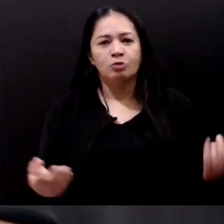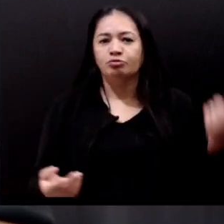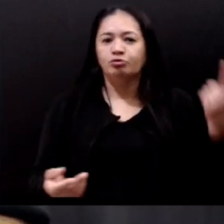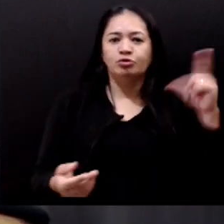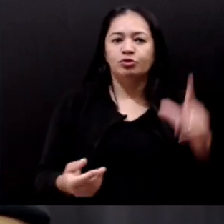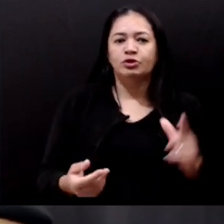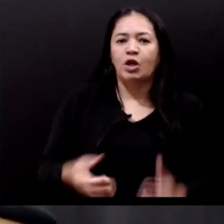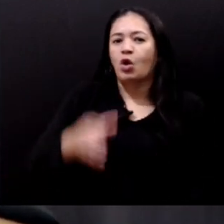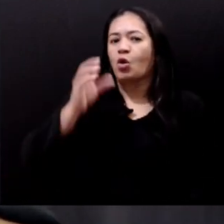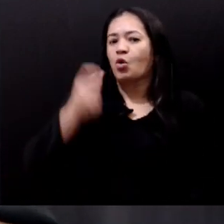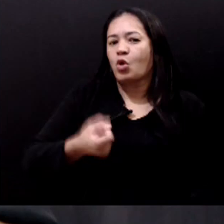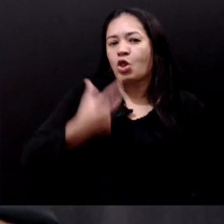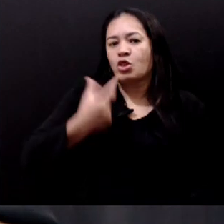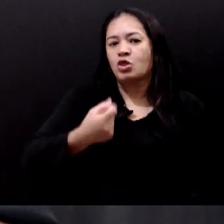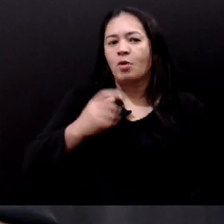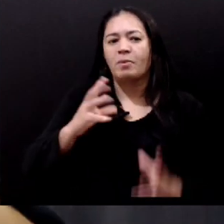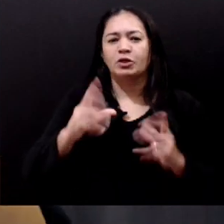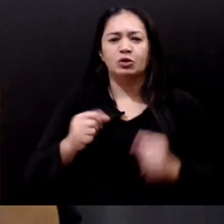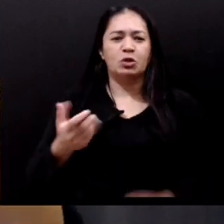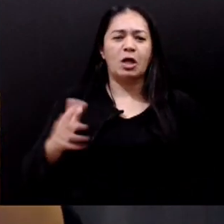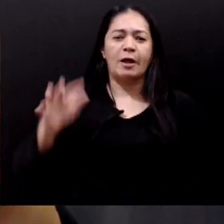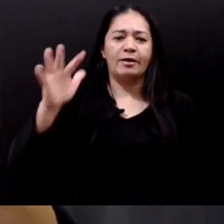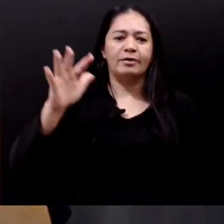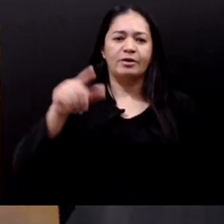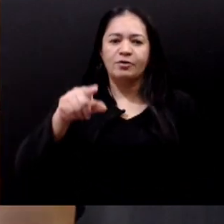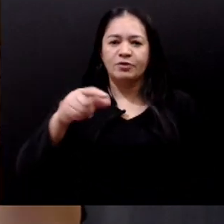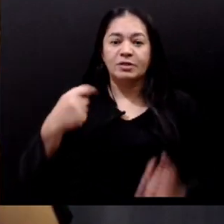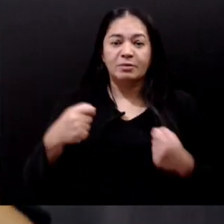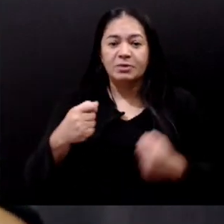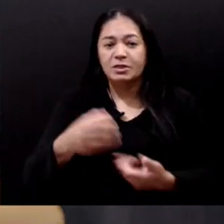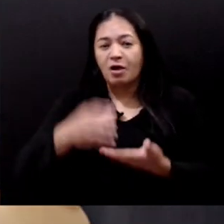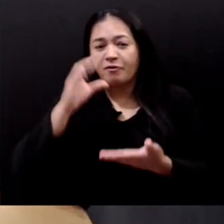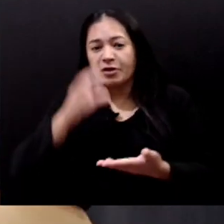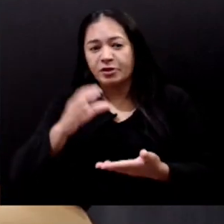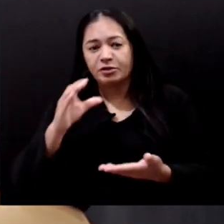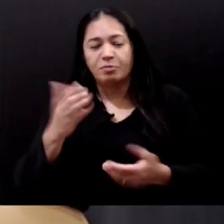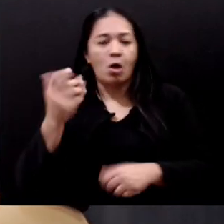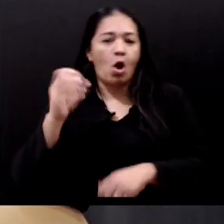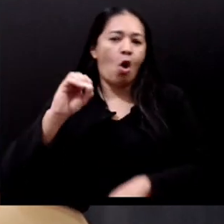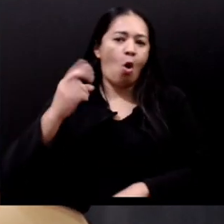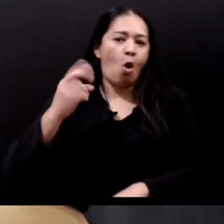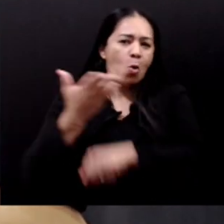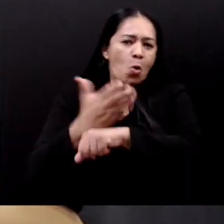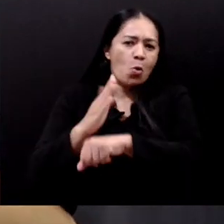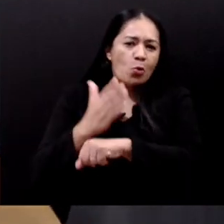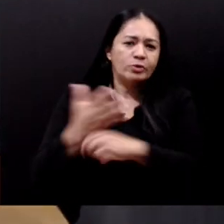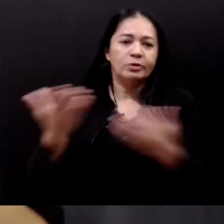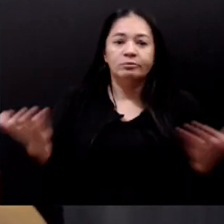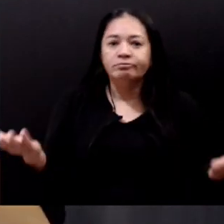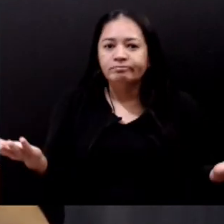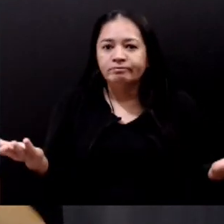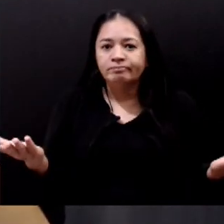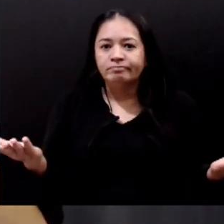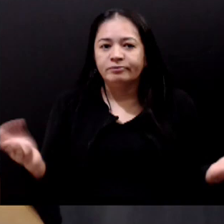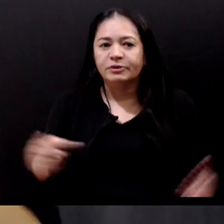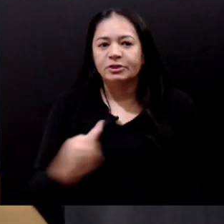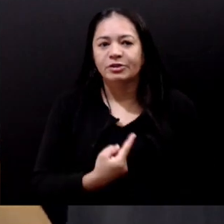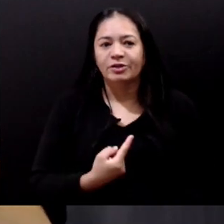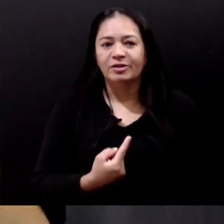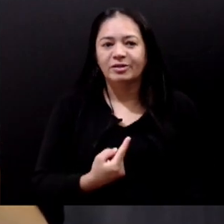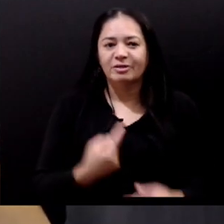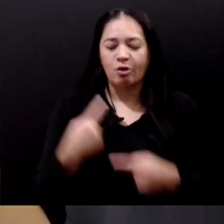suplementos caríssimos que você tinha que ter tomado, ou treinar o suficiente. Então, a gente fica nessa